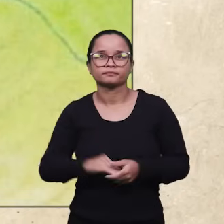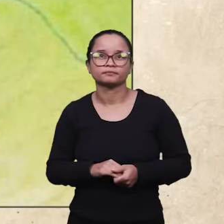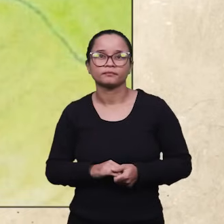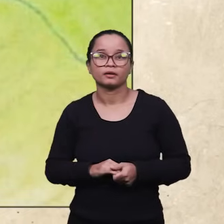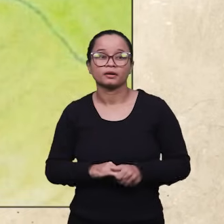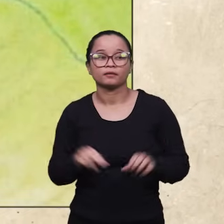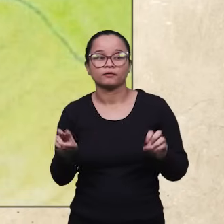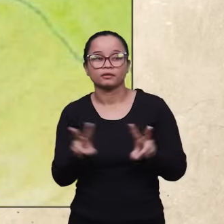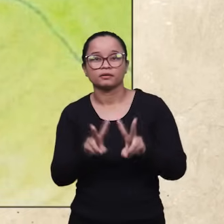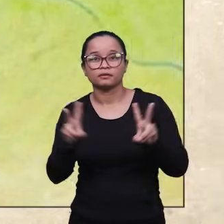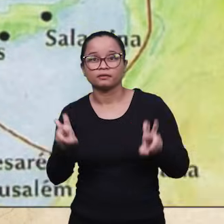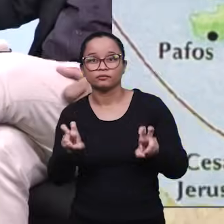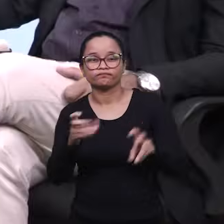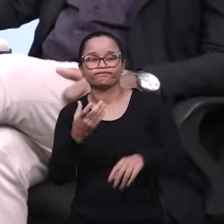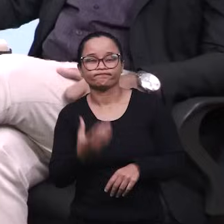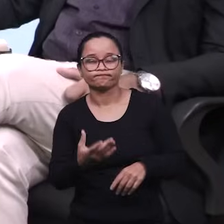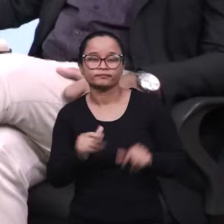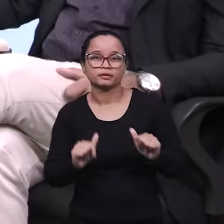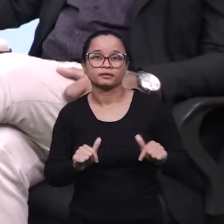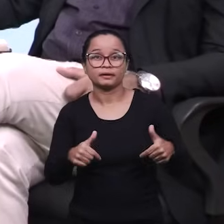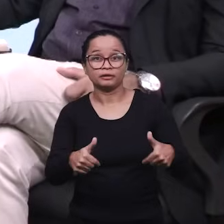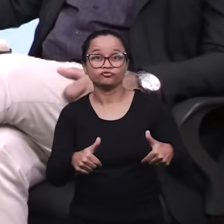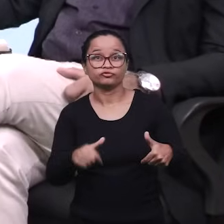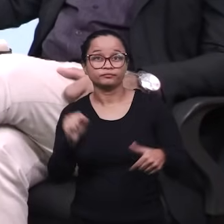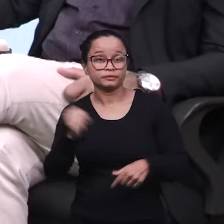naquele assunto ali e que ia operar